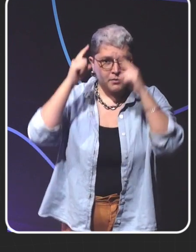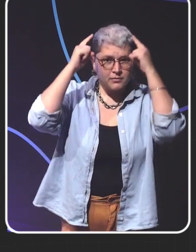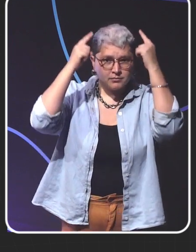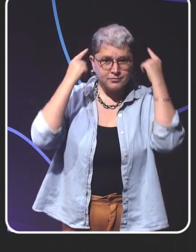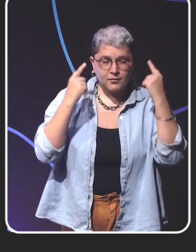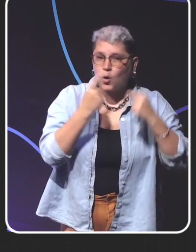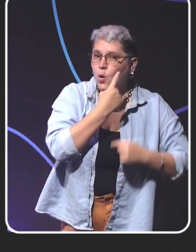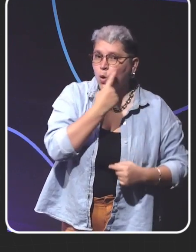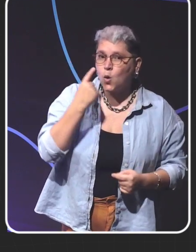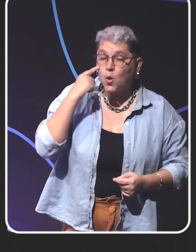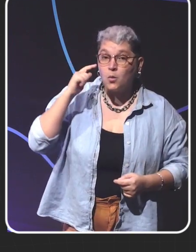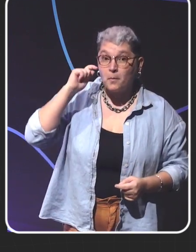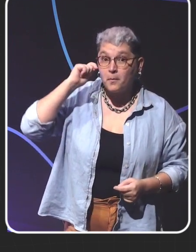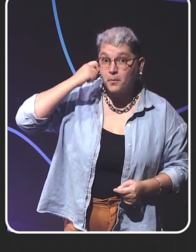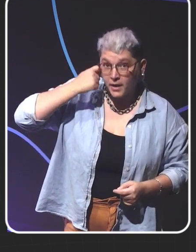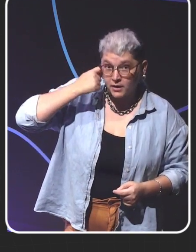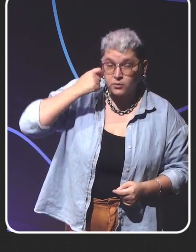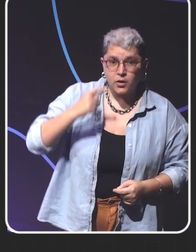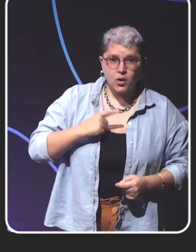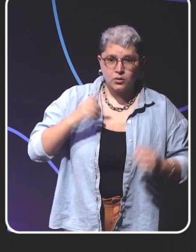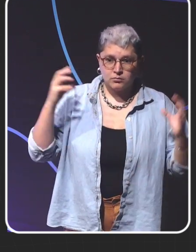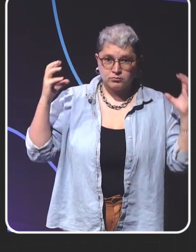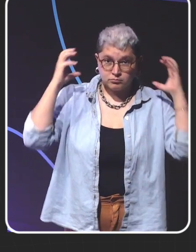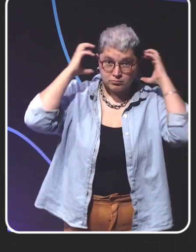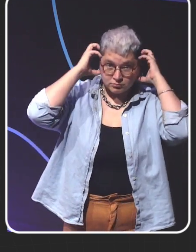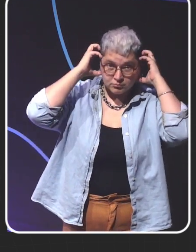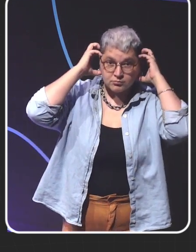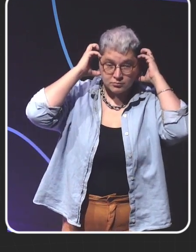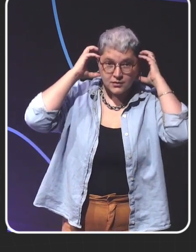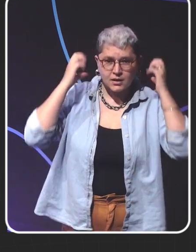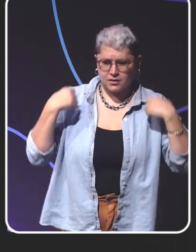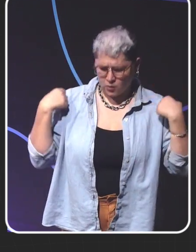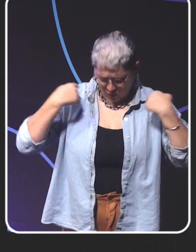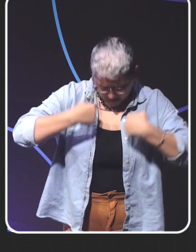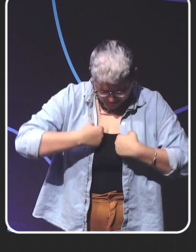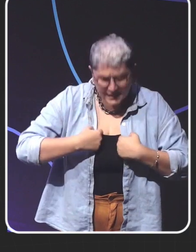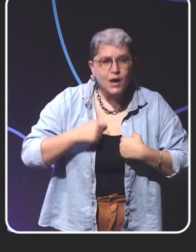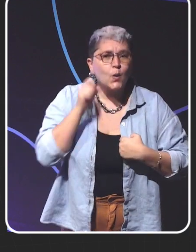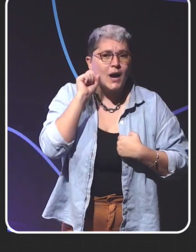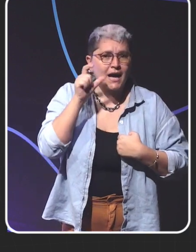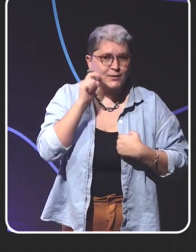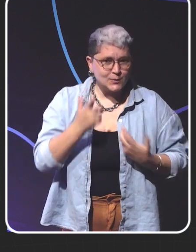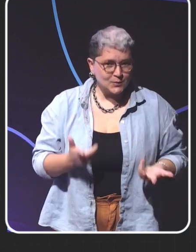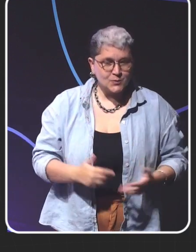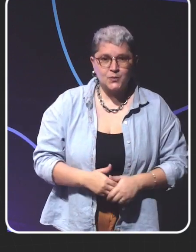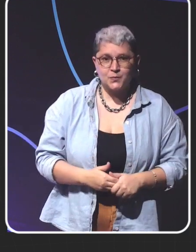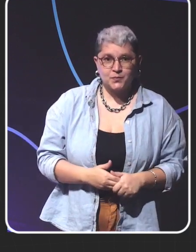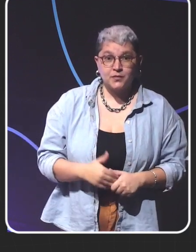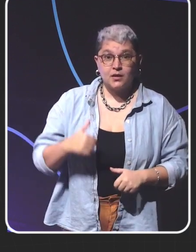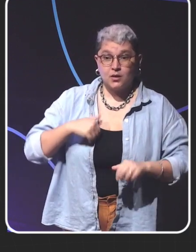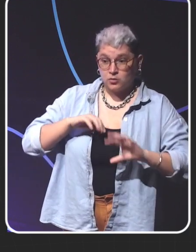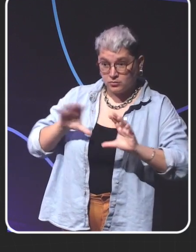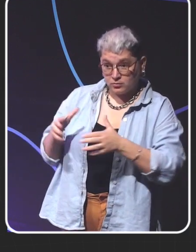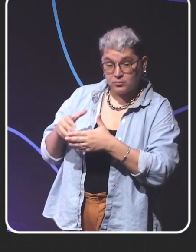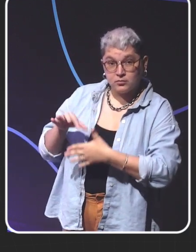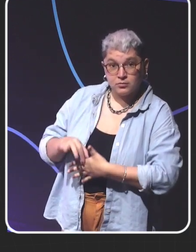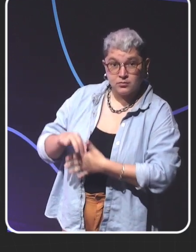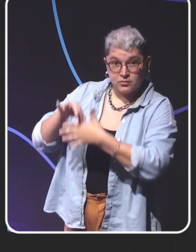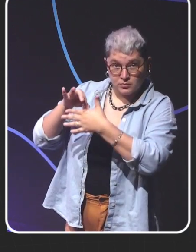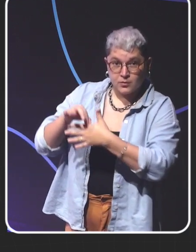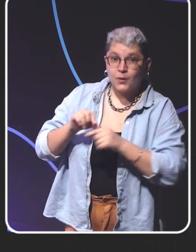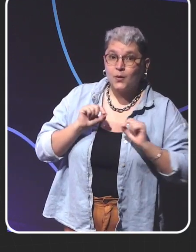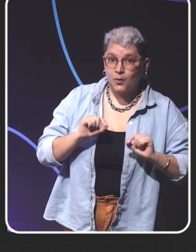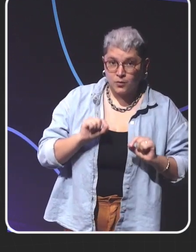são pretos, eu uso um headphone e, no momento, um casaco azul. Eu sou Squad Leader de Digital no